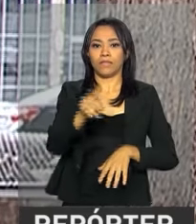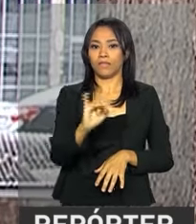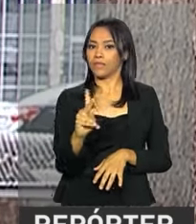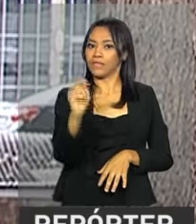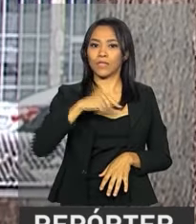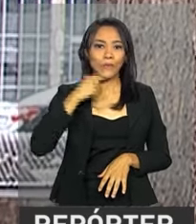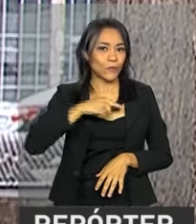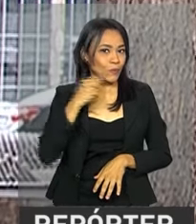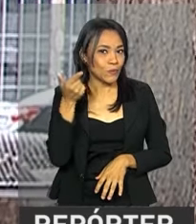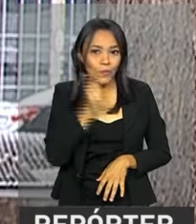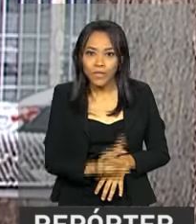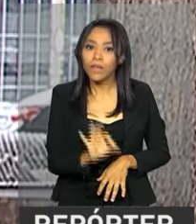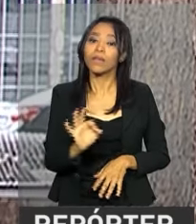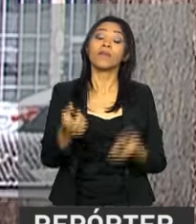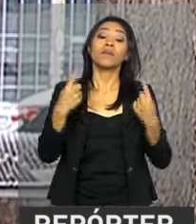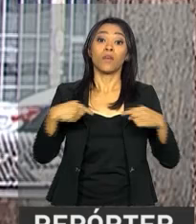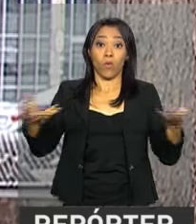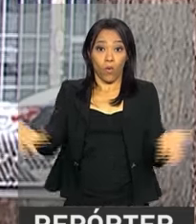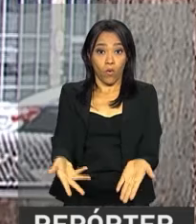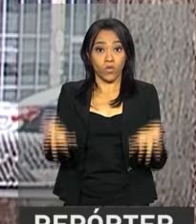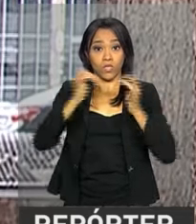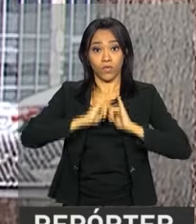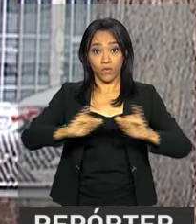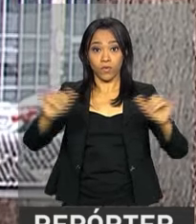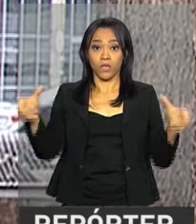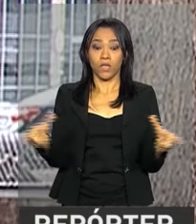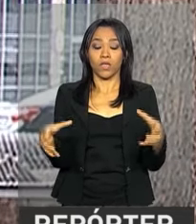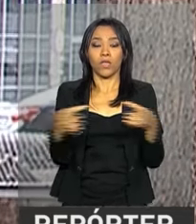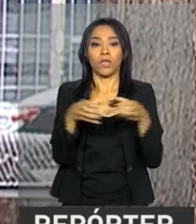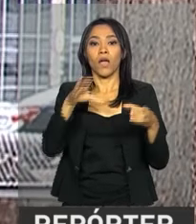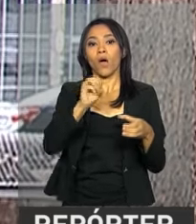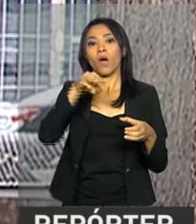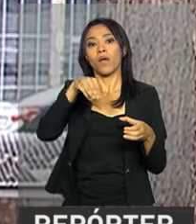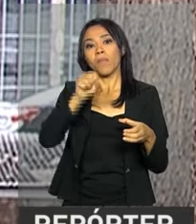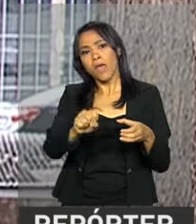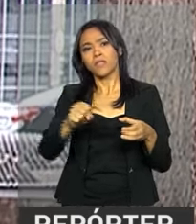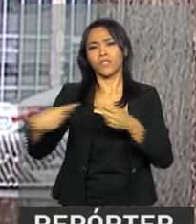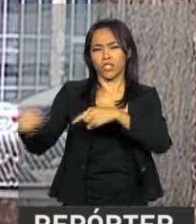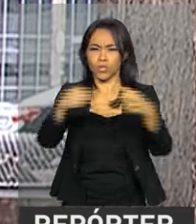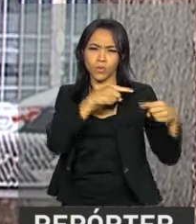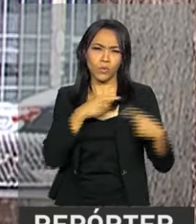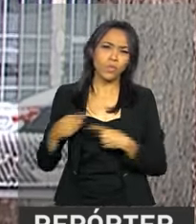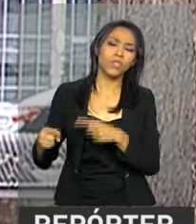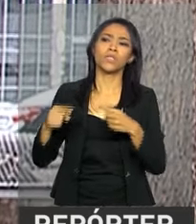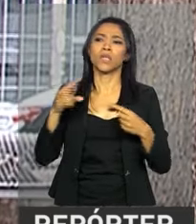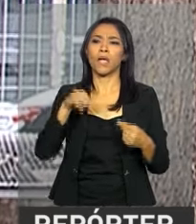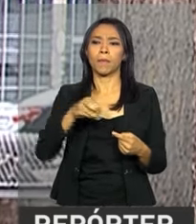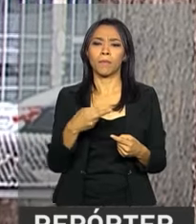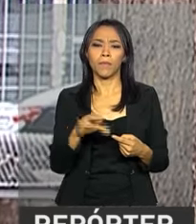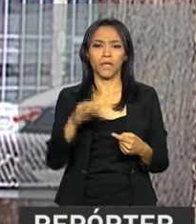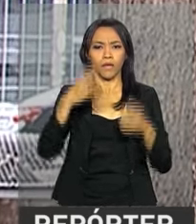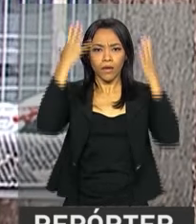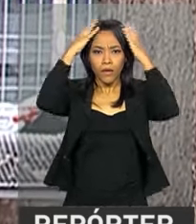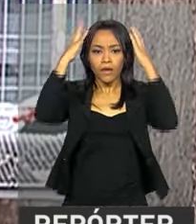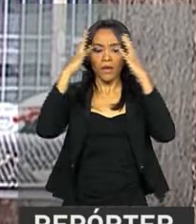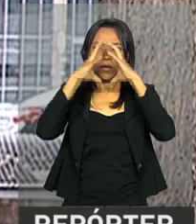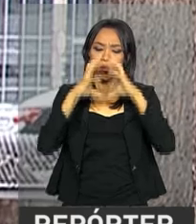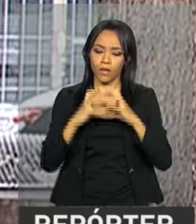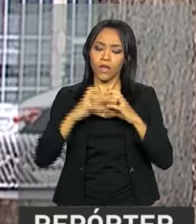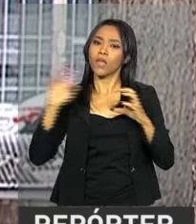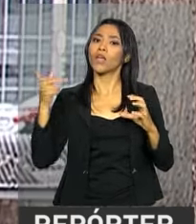hoje a Organização Mundial da Saúde se reúne para debater se a atual situação da microcefalia e de outras doenças